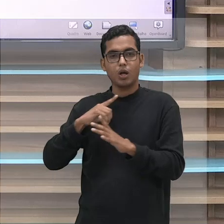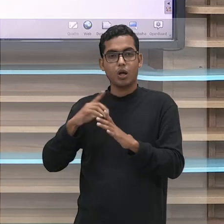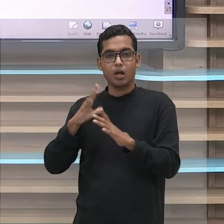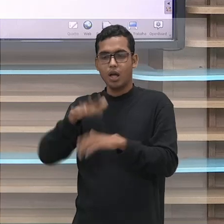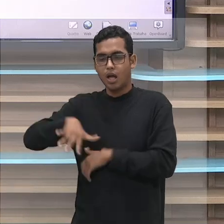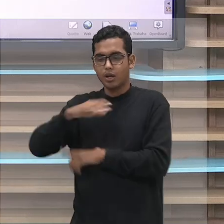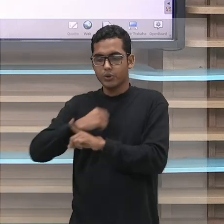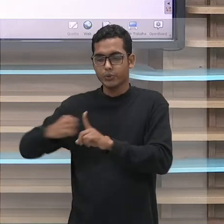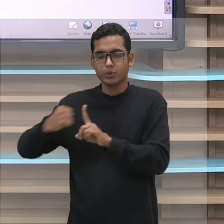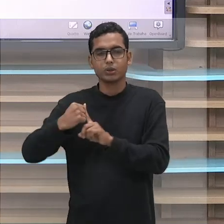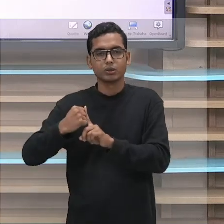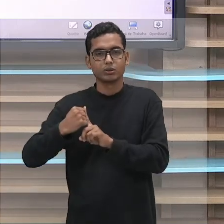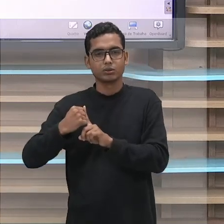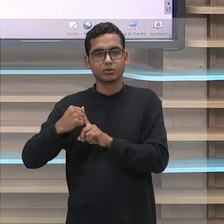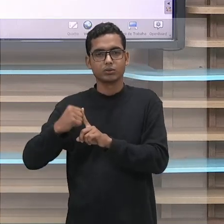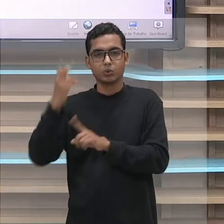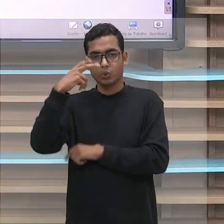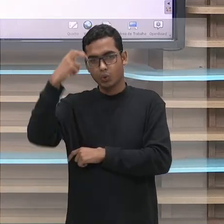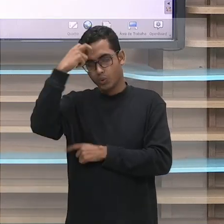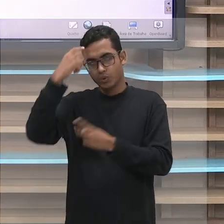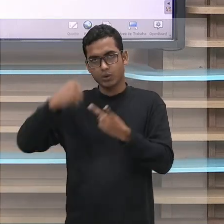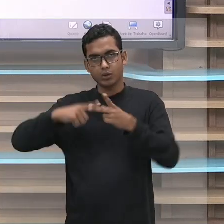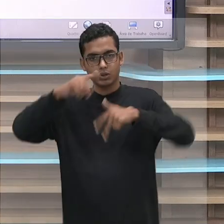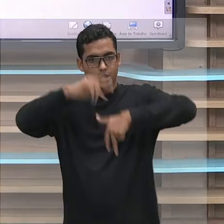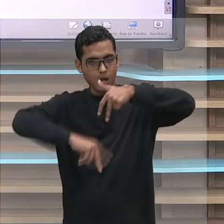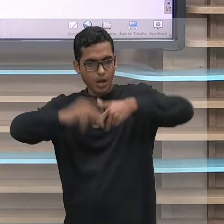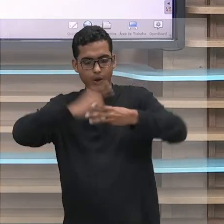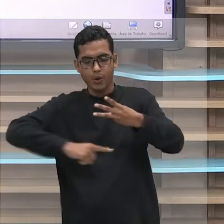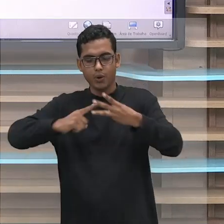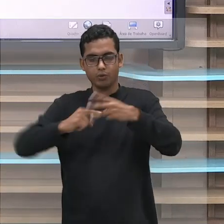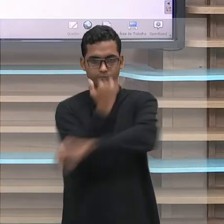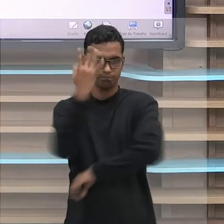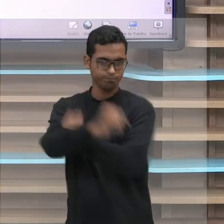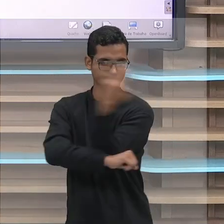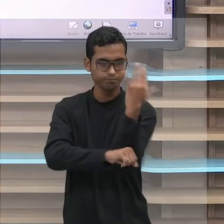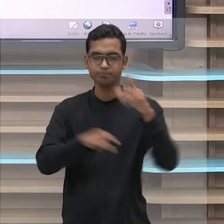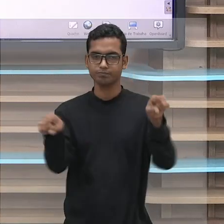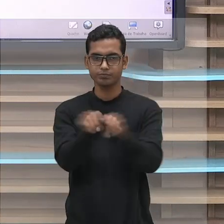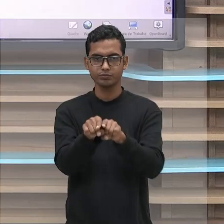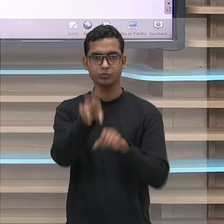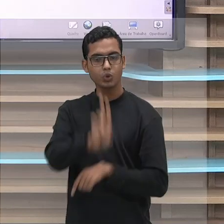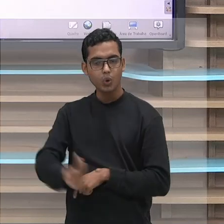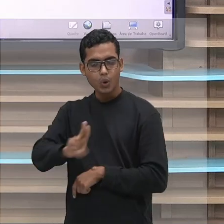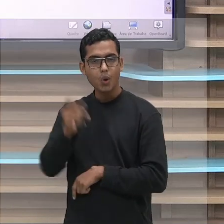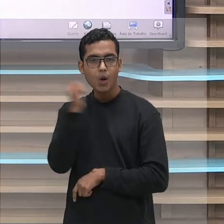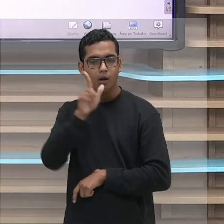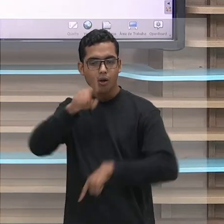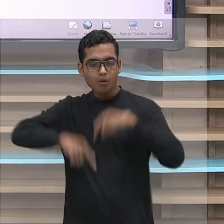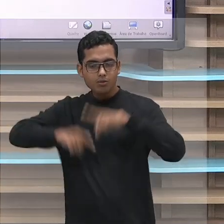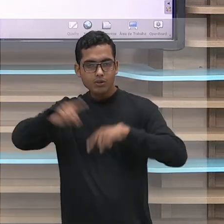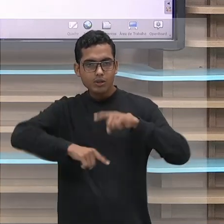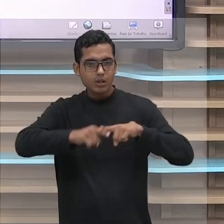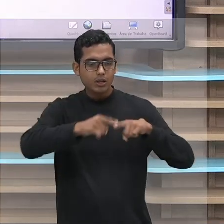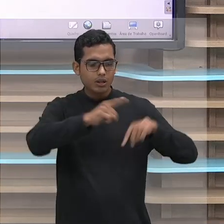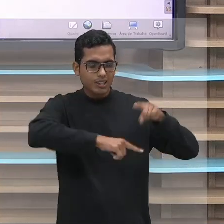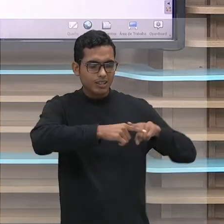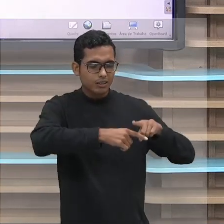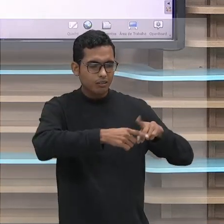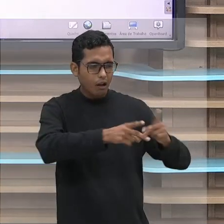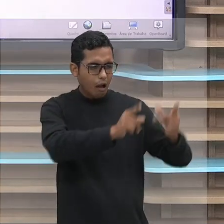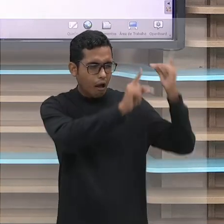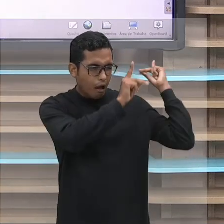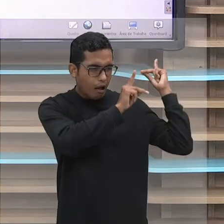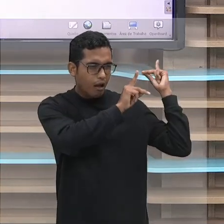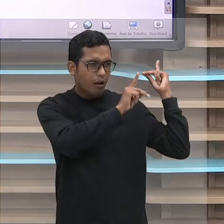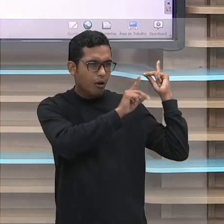cultural, né, a questão de gêneros, o meio ambiente, e utilizam para isso materiais que antes jamais eram pensados